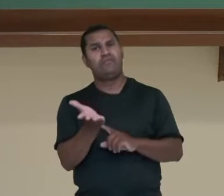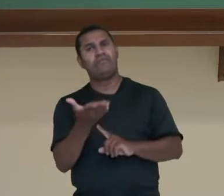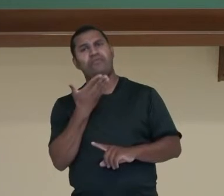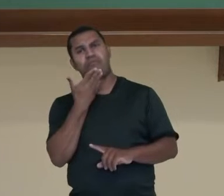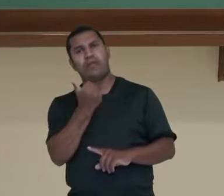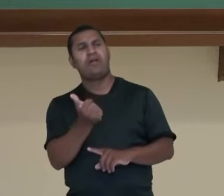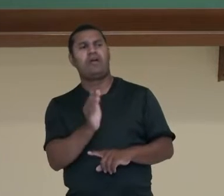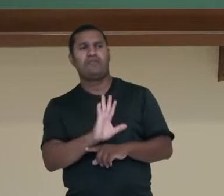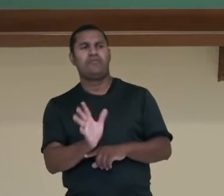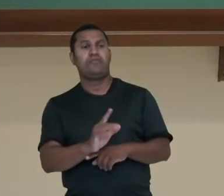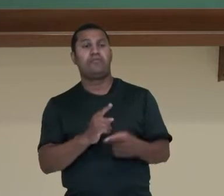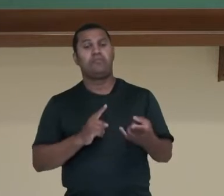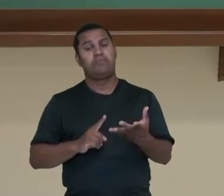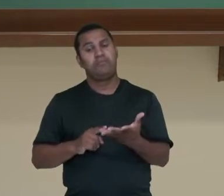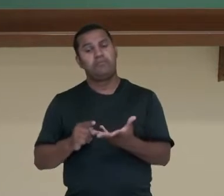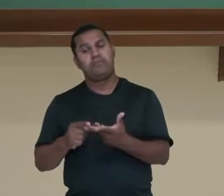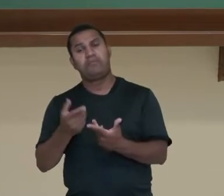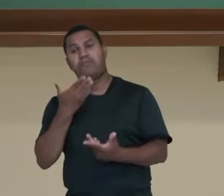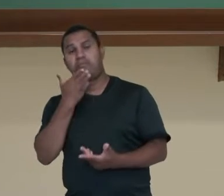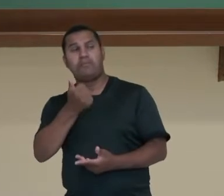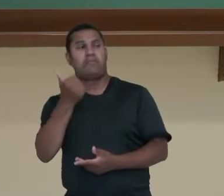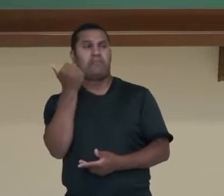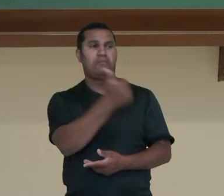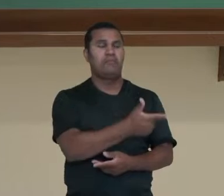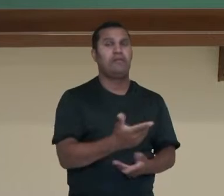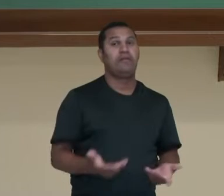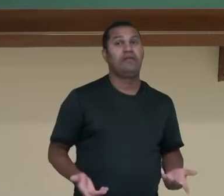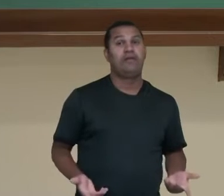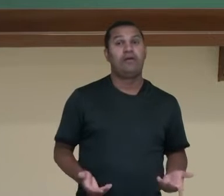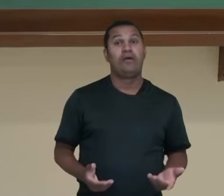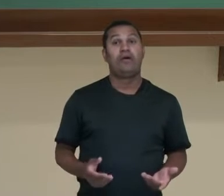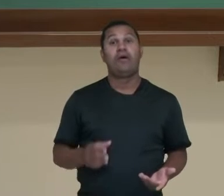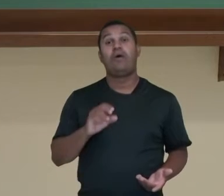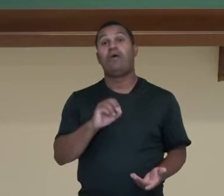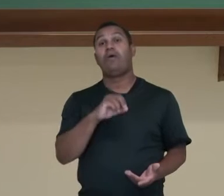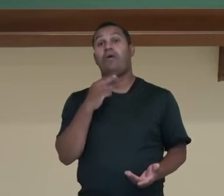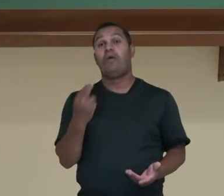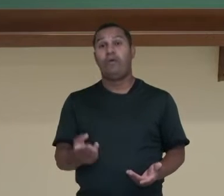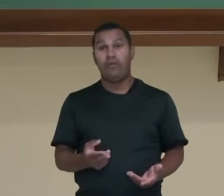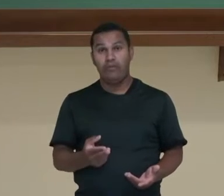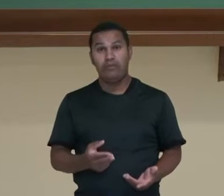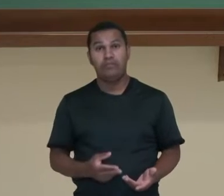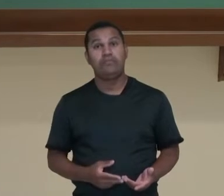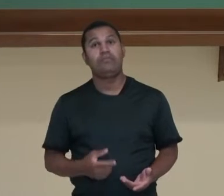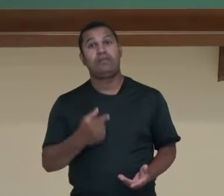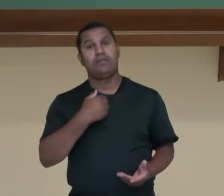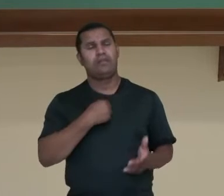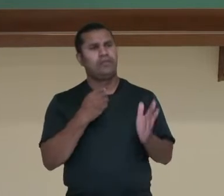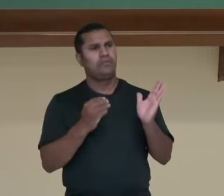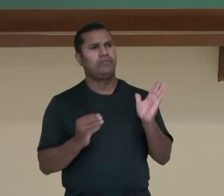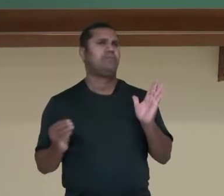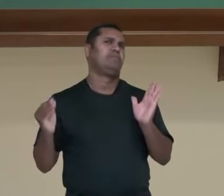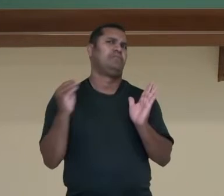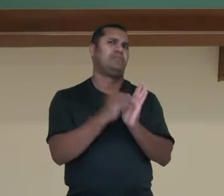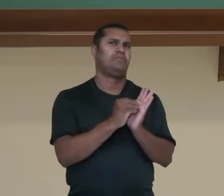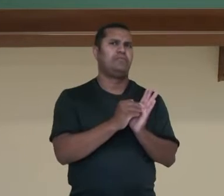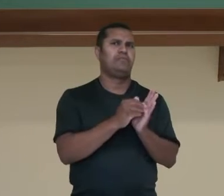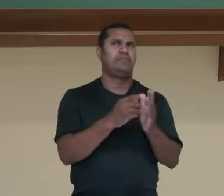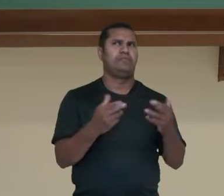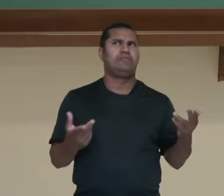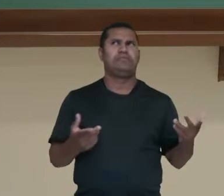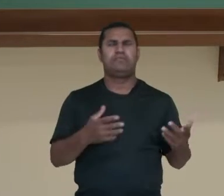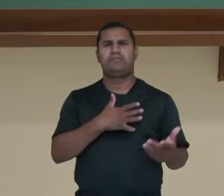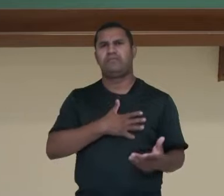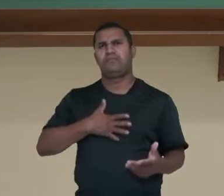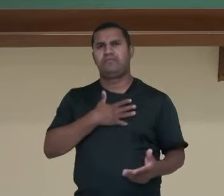isso e por isso. Ou talvez eu comece a colocar defeito naquilo que eu tinha gostado, porque eu sou muito influenciável. Eu